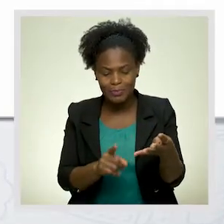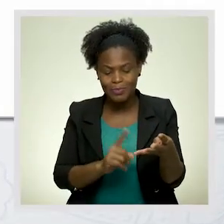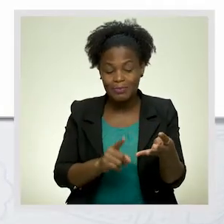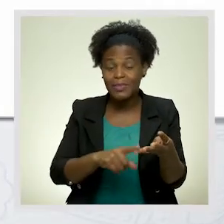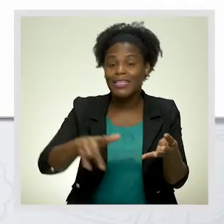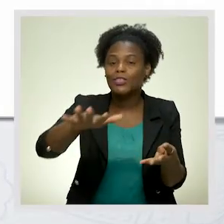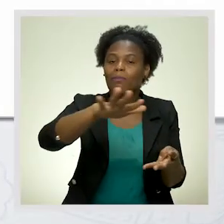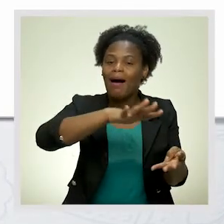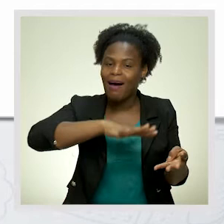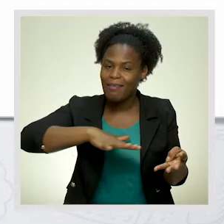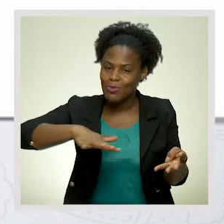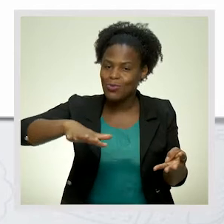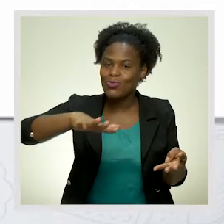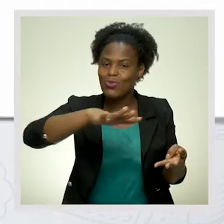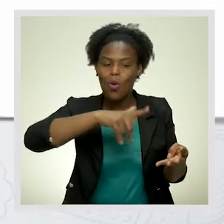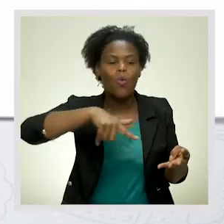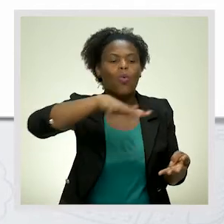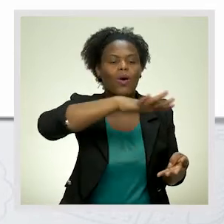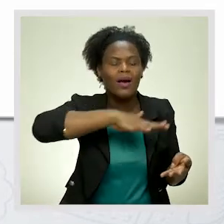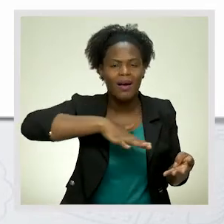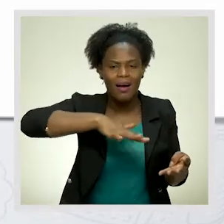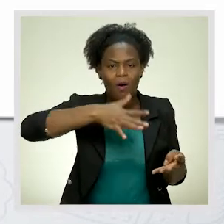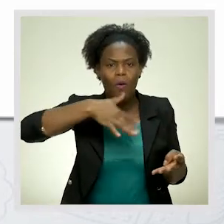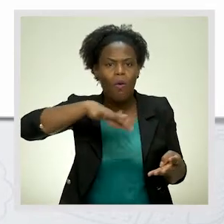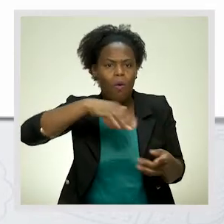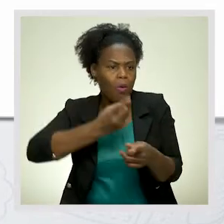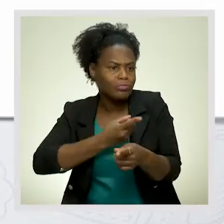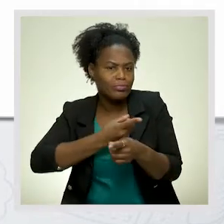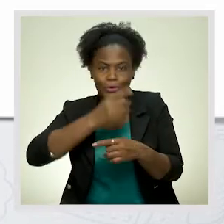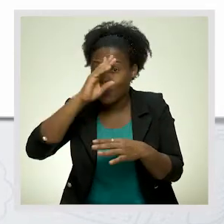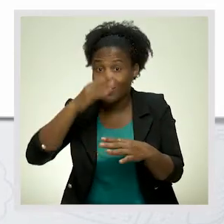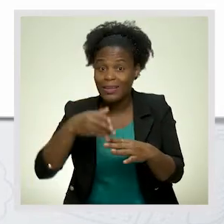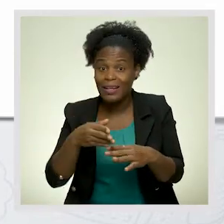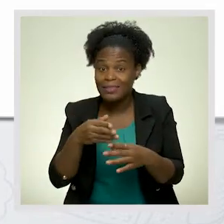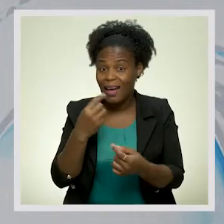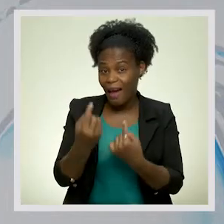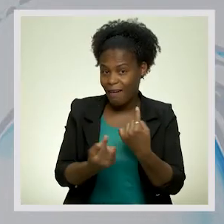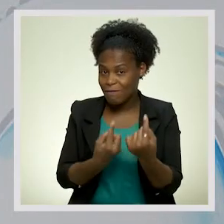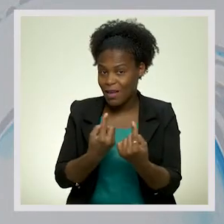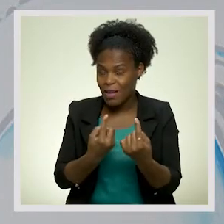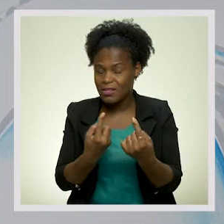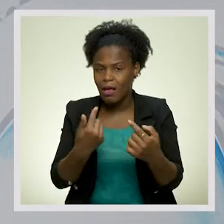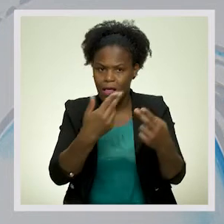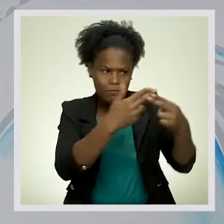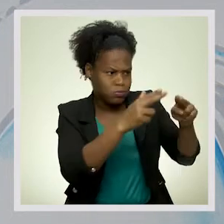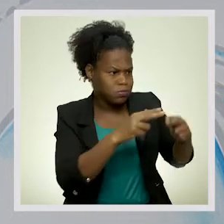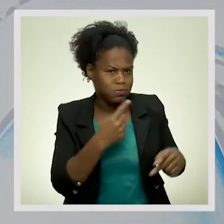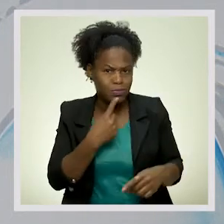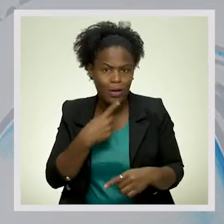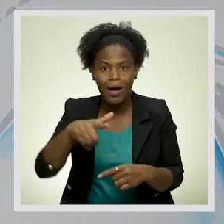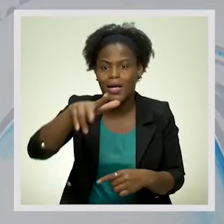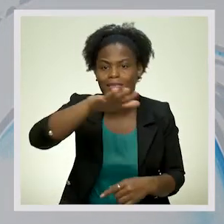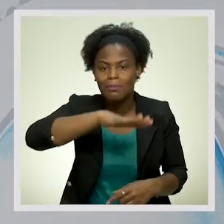O espaço é o lugar onde tudo acontece. Às vezes aparecem vários espaços, não